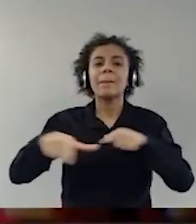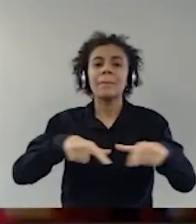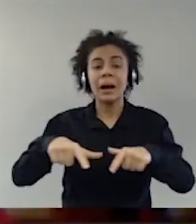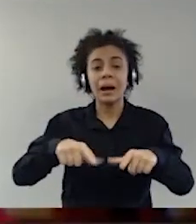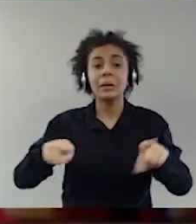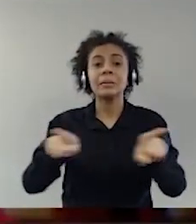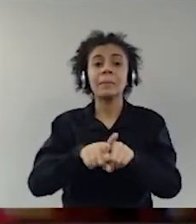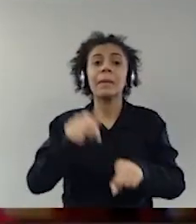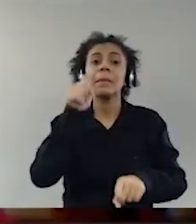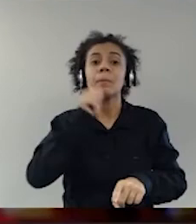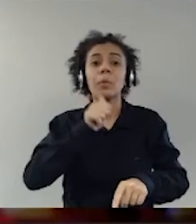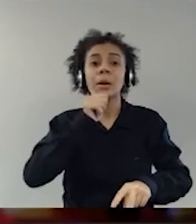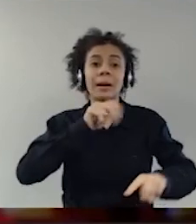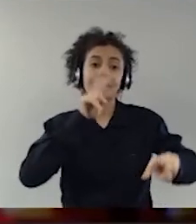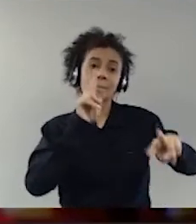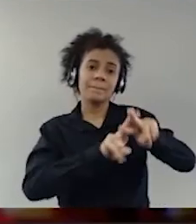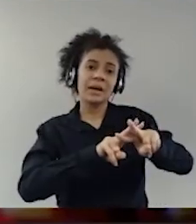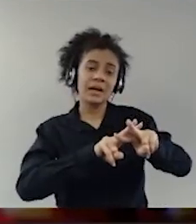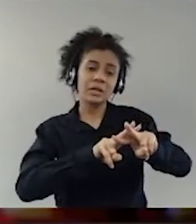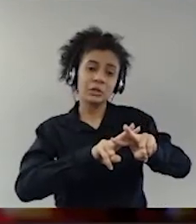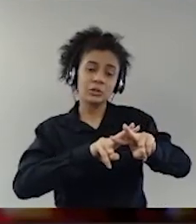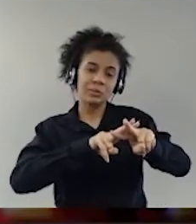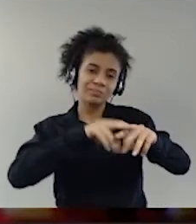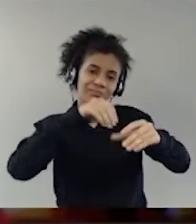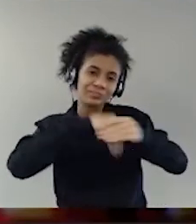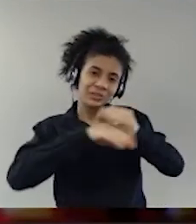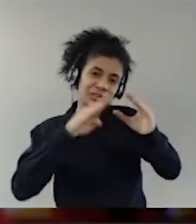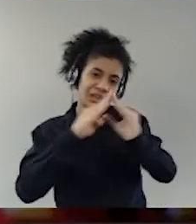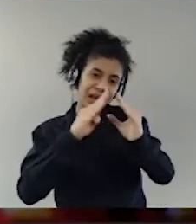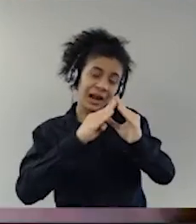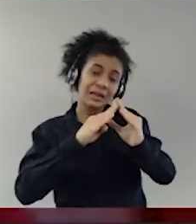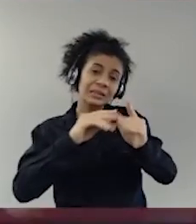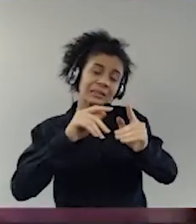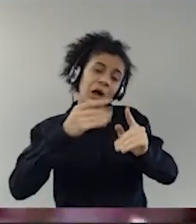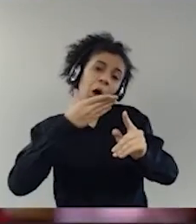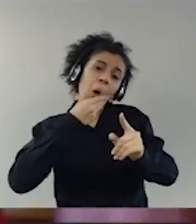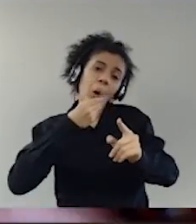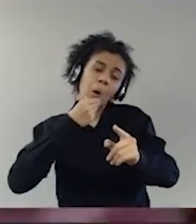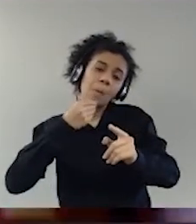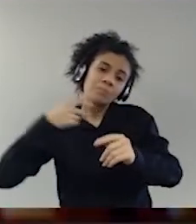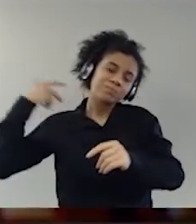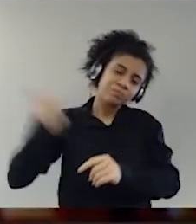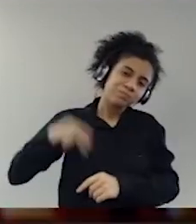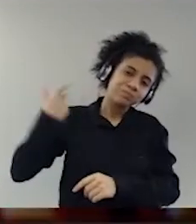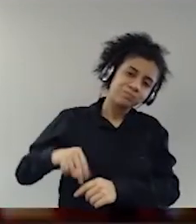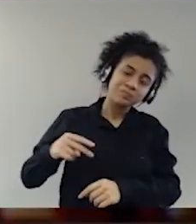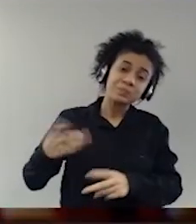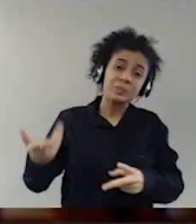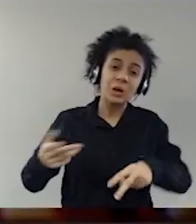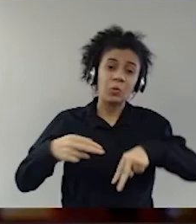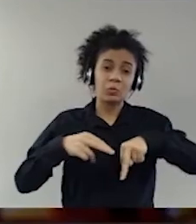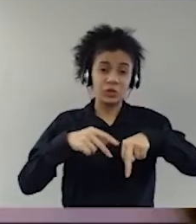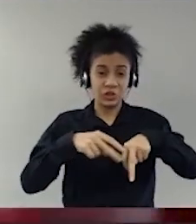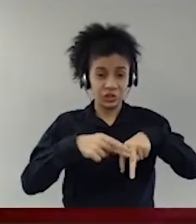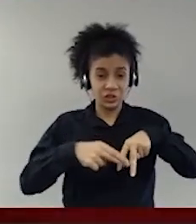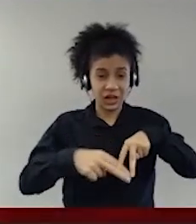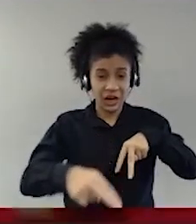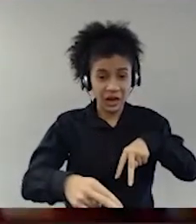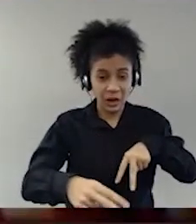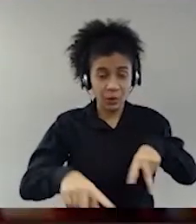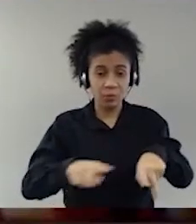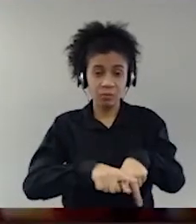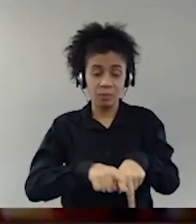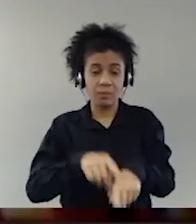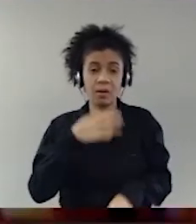mulheres encarceradas com seus agressores em função do confinamento. Essa estrutura de gênero, raça e classe, que